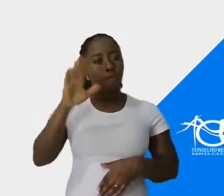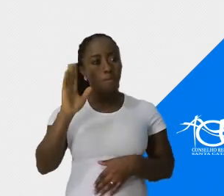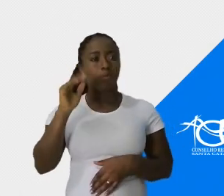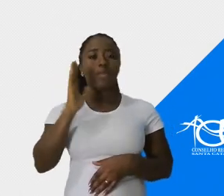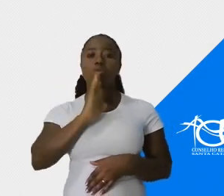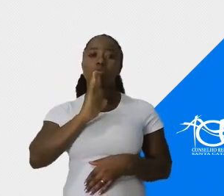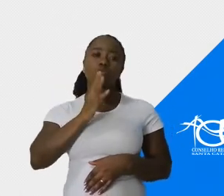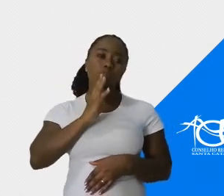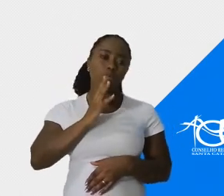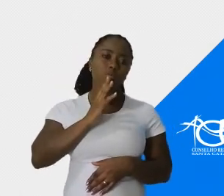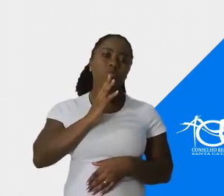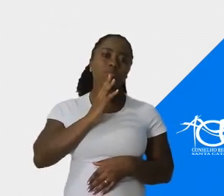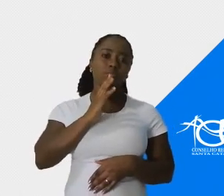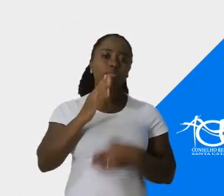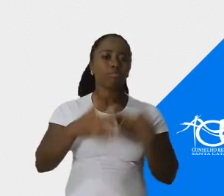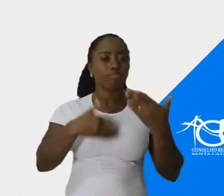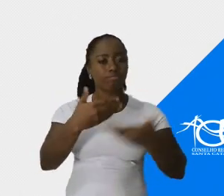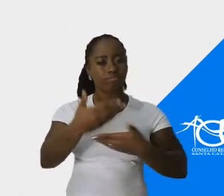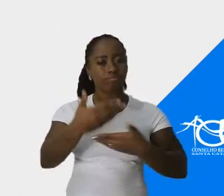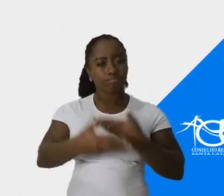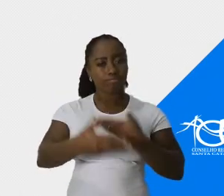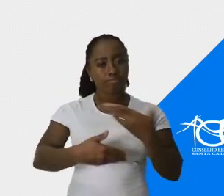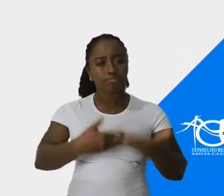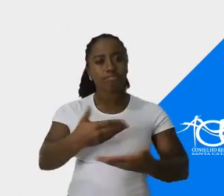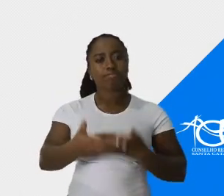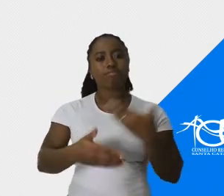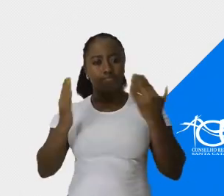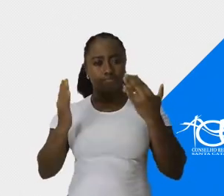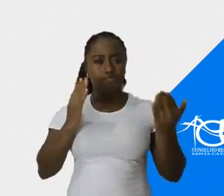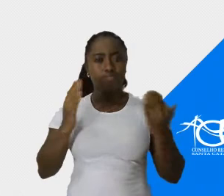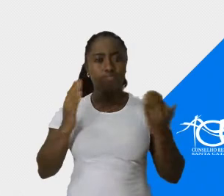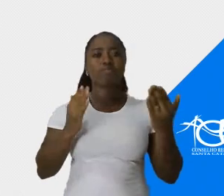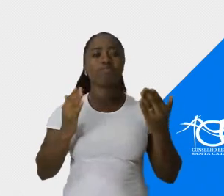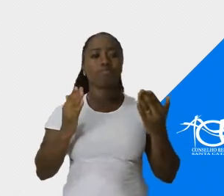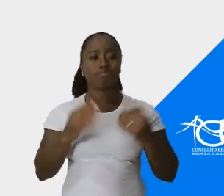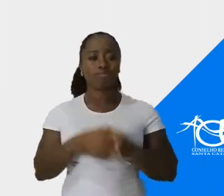psicológicos que captura a informação estimulada